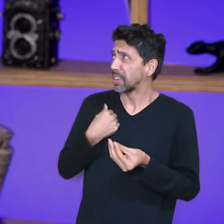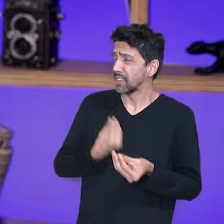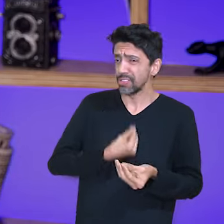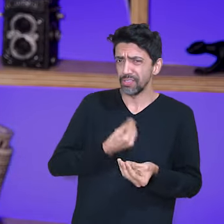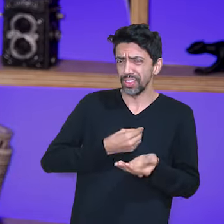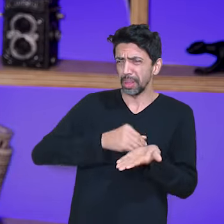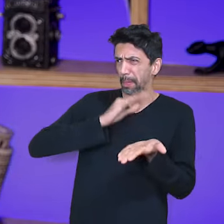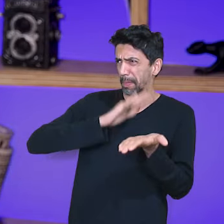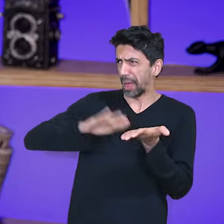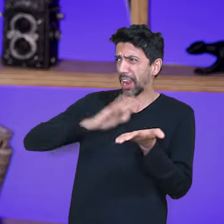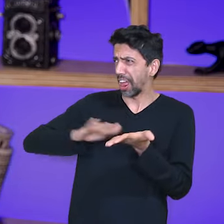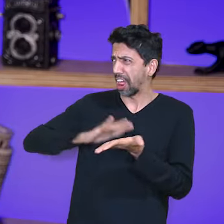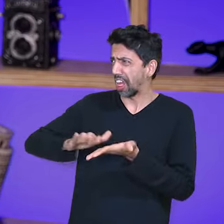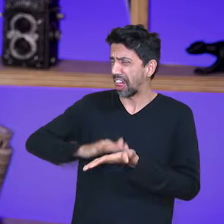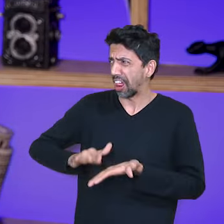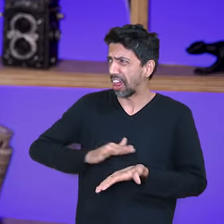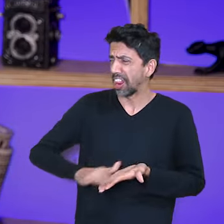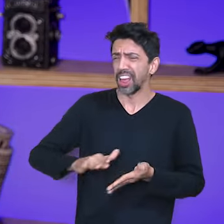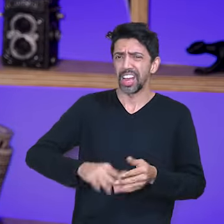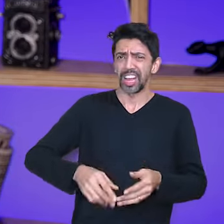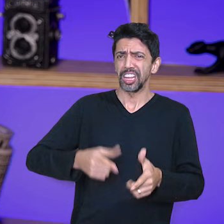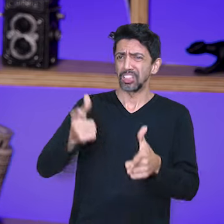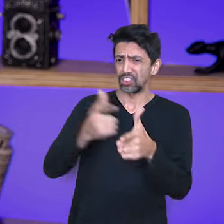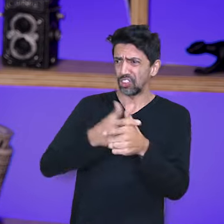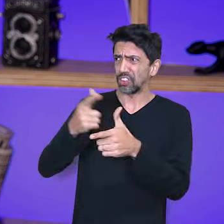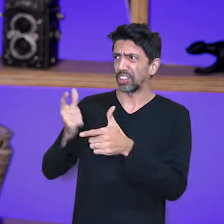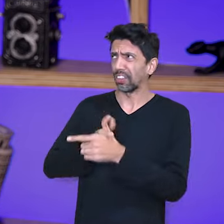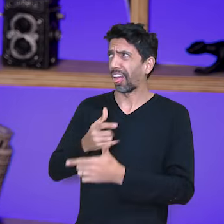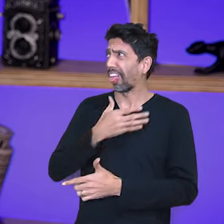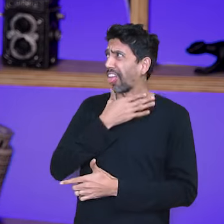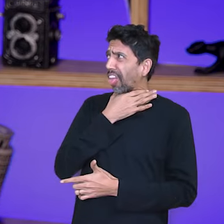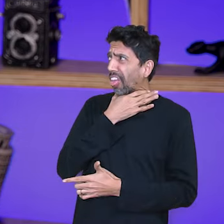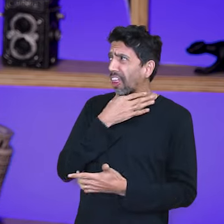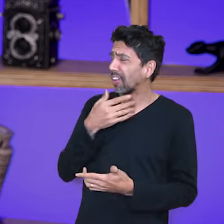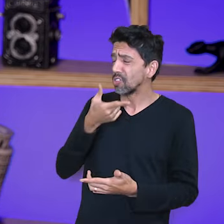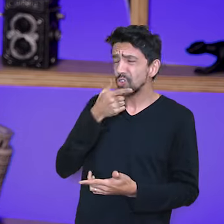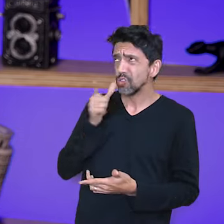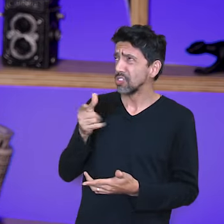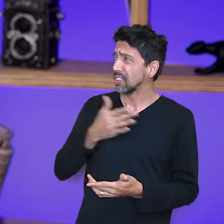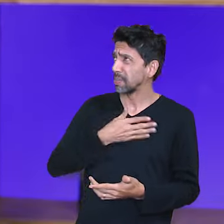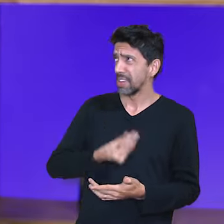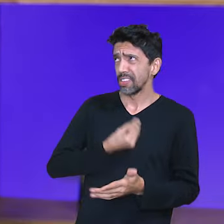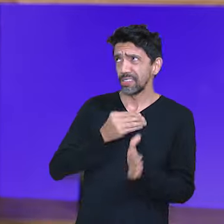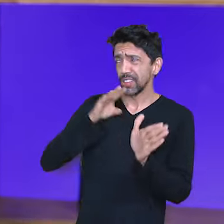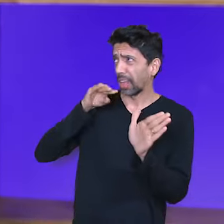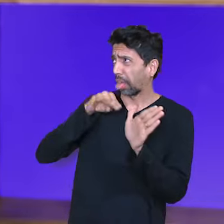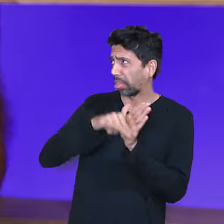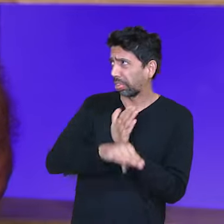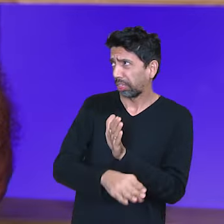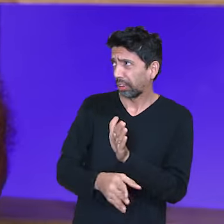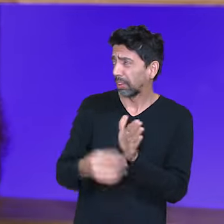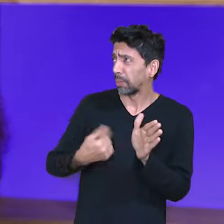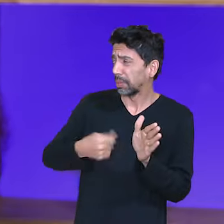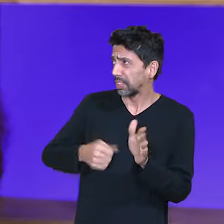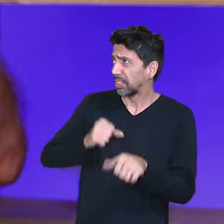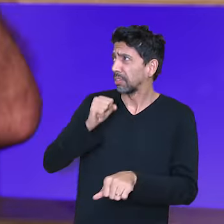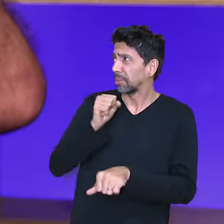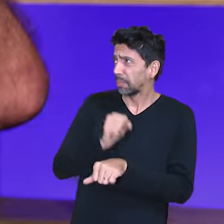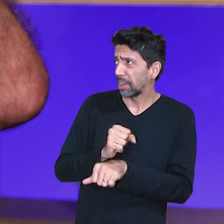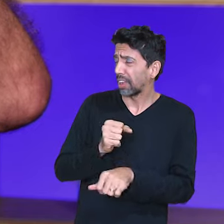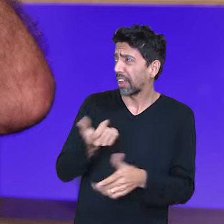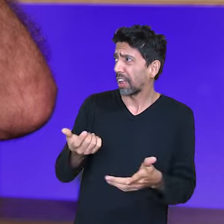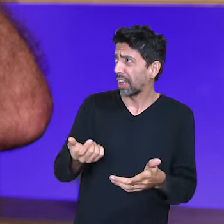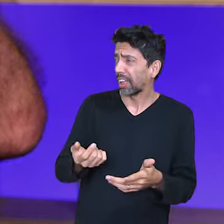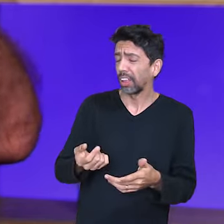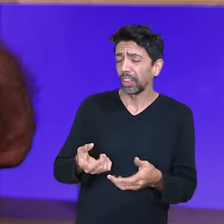em declínio financeiro, ou seja, essa perda de poder de compra, eu preciso estancar. Por isso, parar tudo, fazer